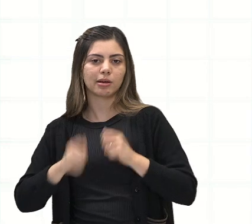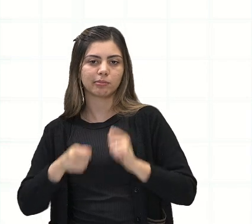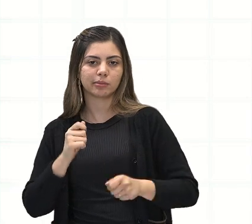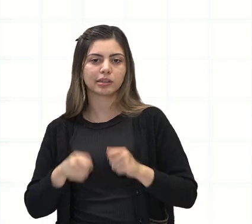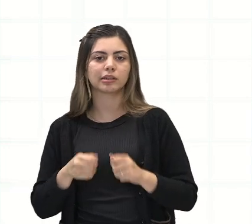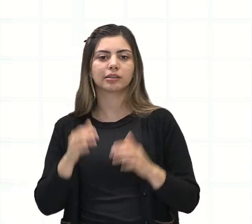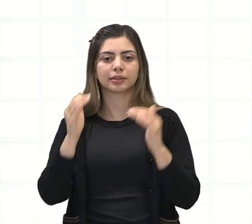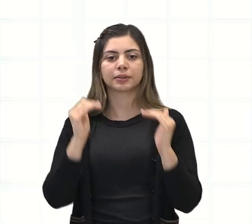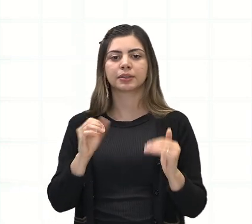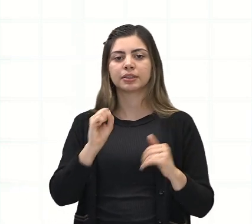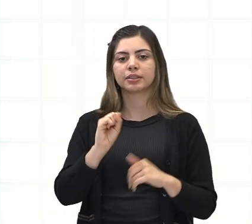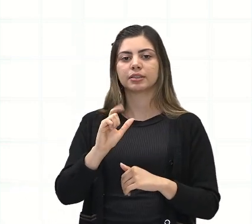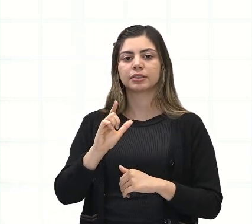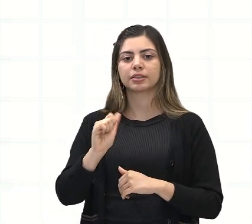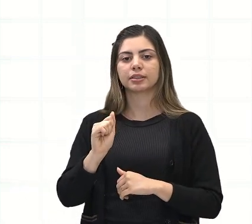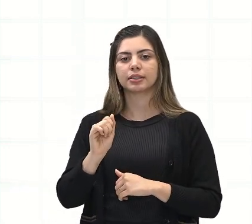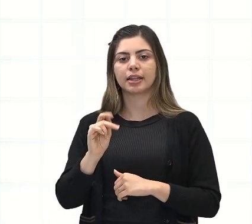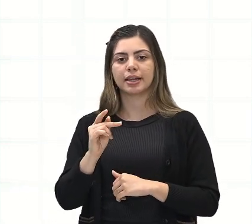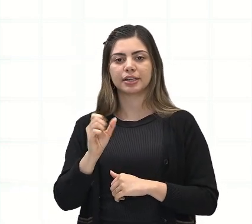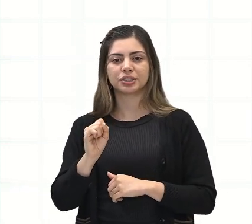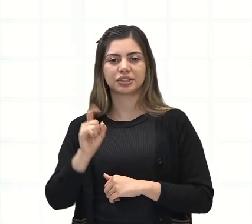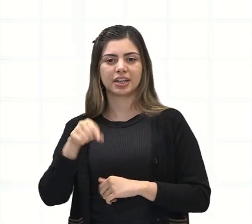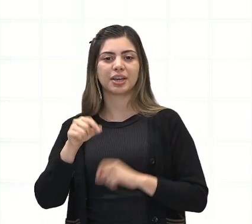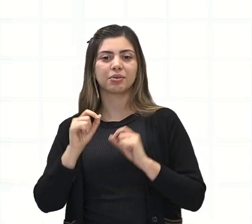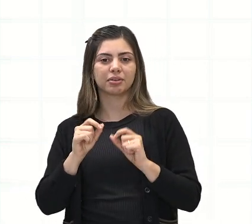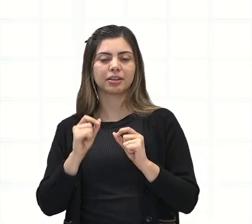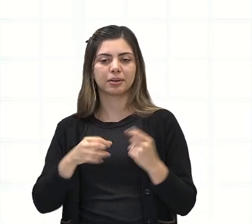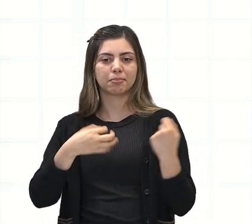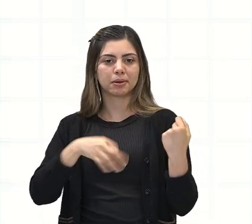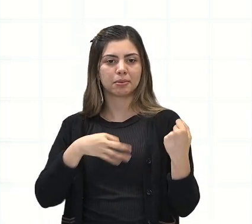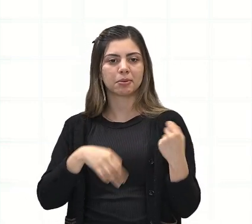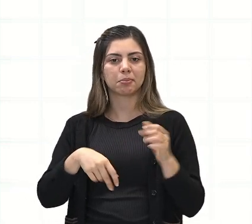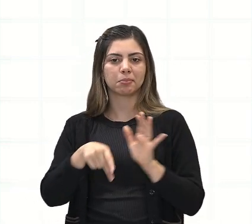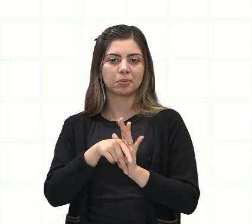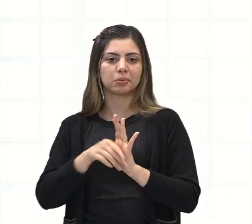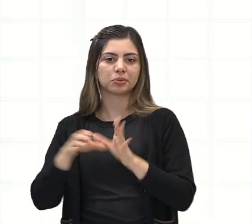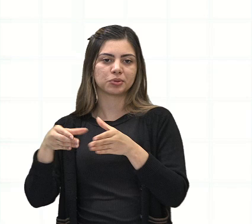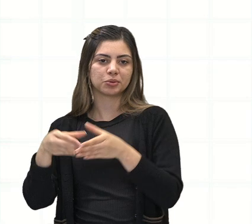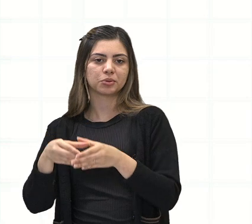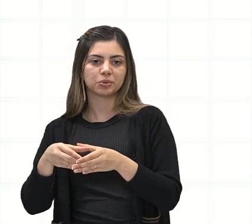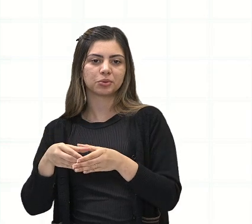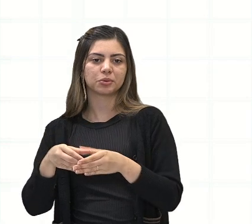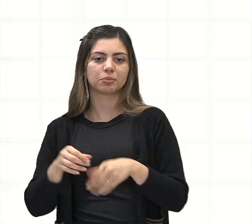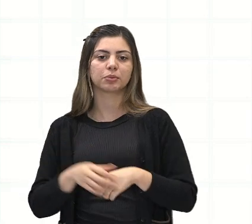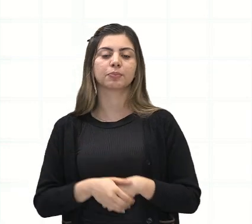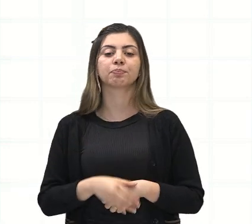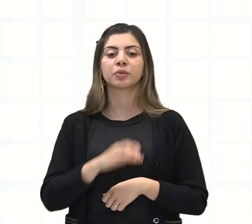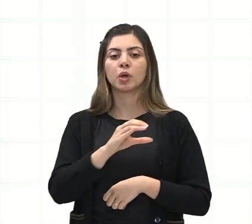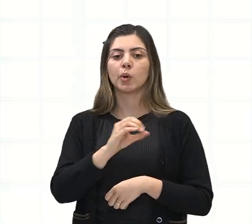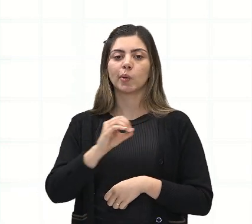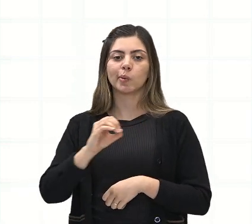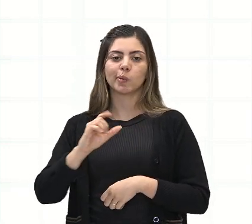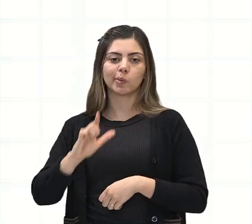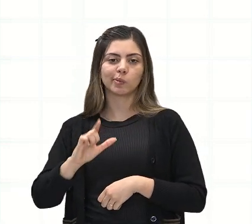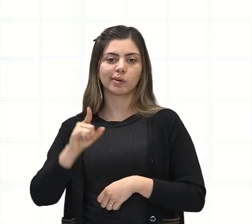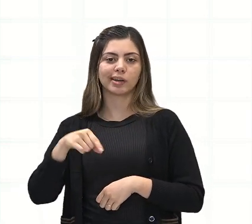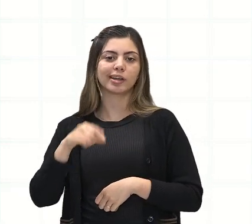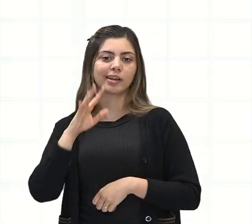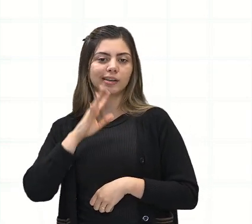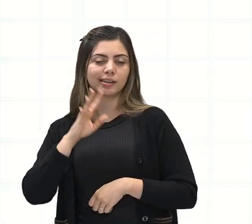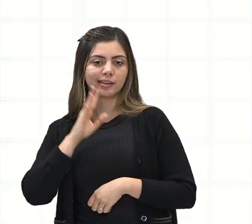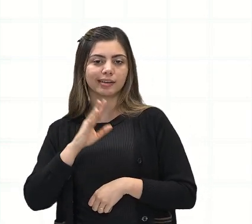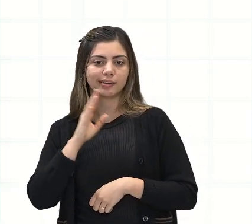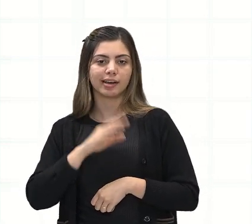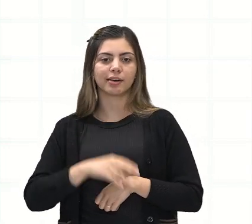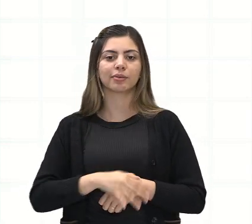Roses dos Estados Unidos. Minha vida agora é cool, que é legal, e meu passado aqui foi trash, que é lixo, ruim. Muitas pessoas falam, nossa, aquilo lá foi